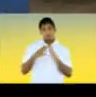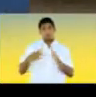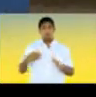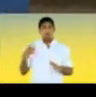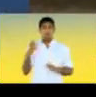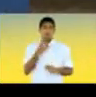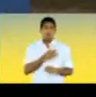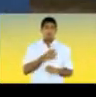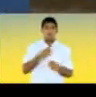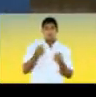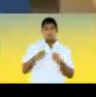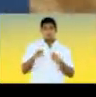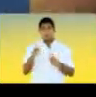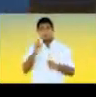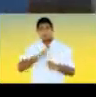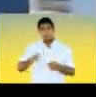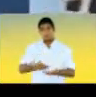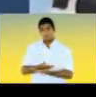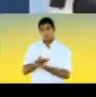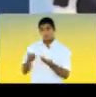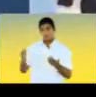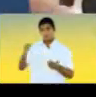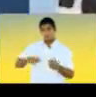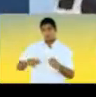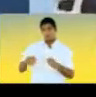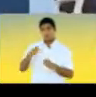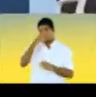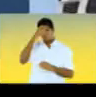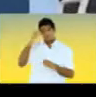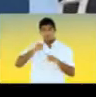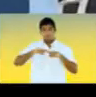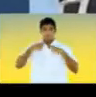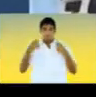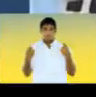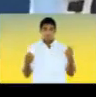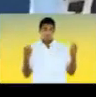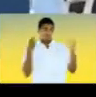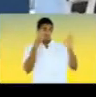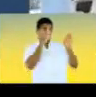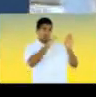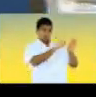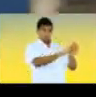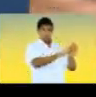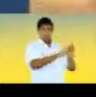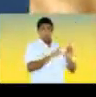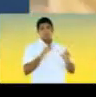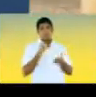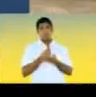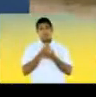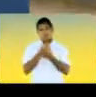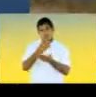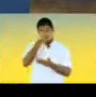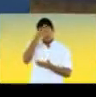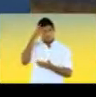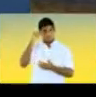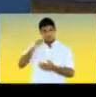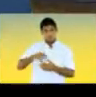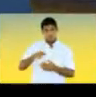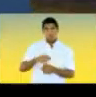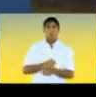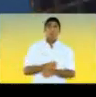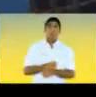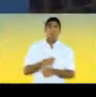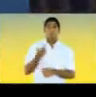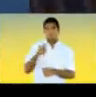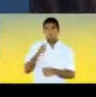Aqui na comunidade de Água Branca, esse posto de saúde deveria servir aos moradores. O que acontece? Ele está completamente